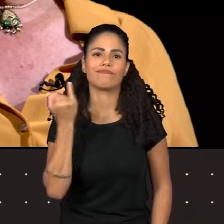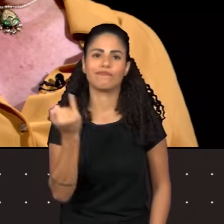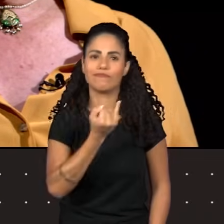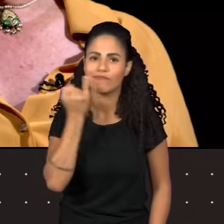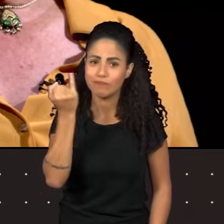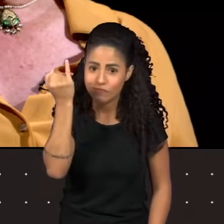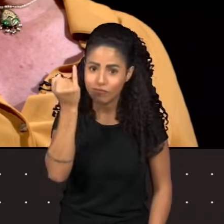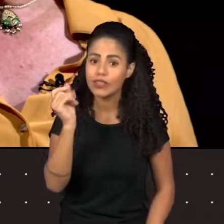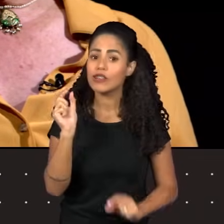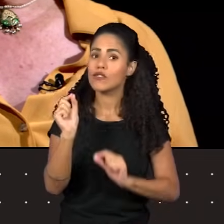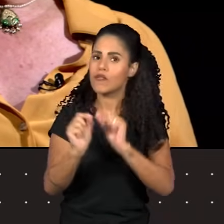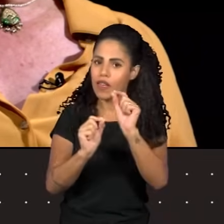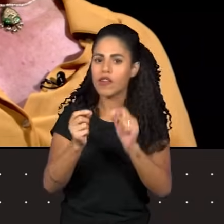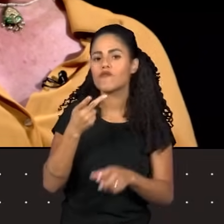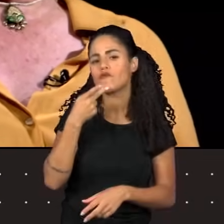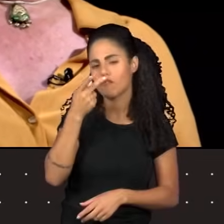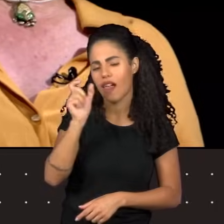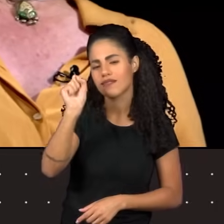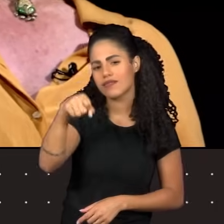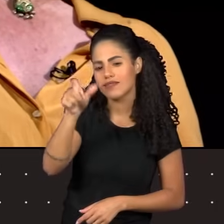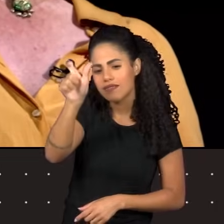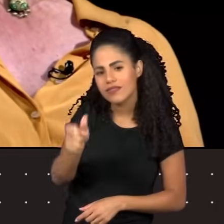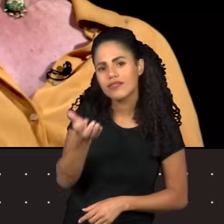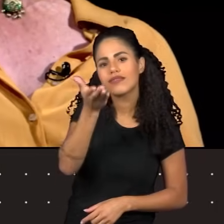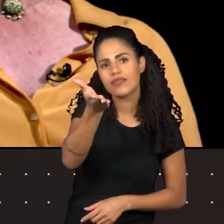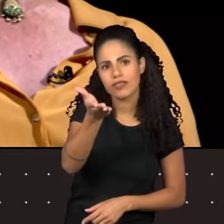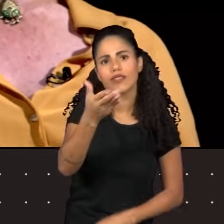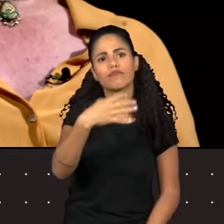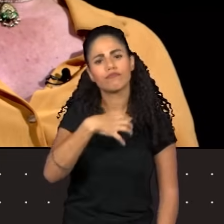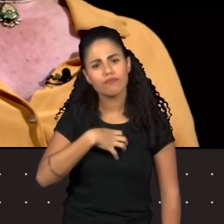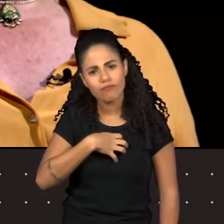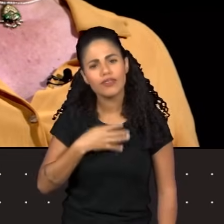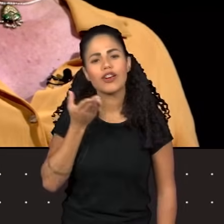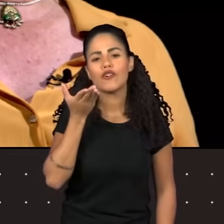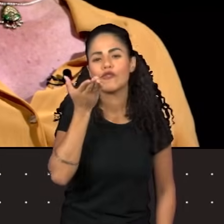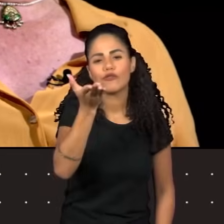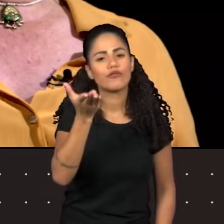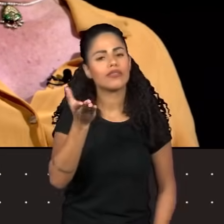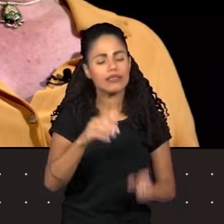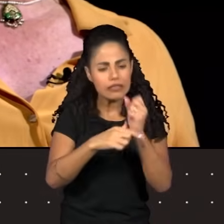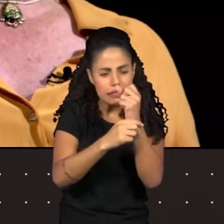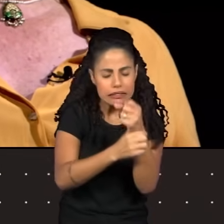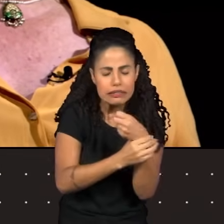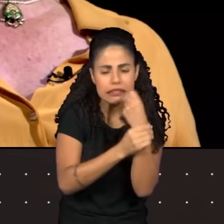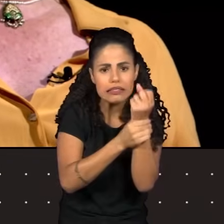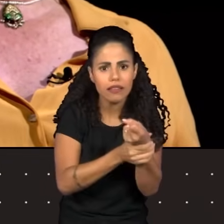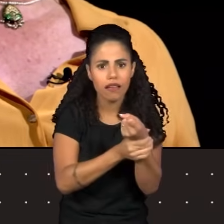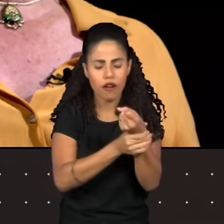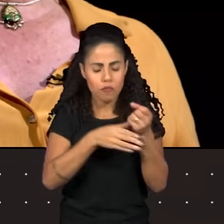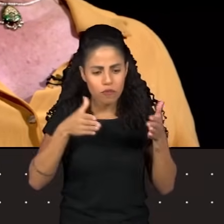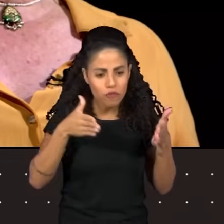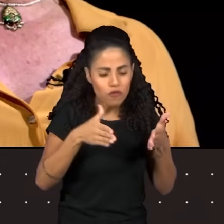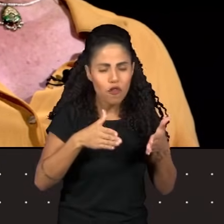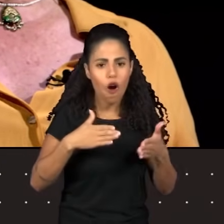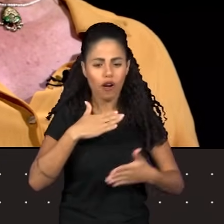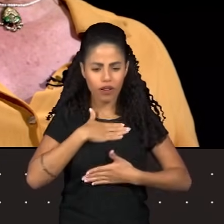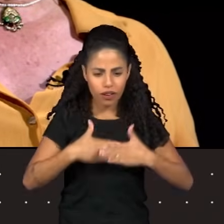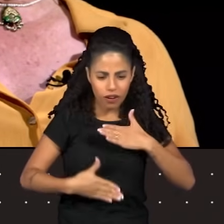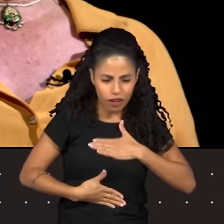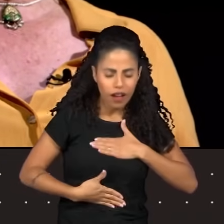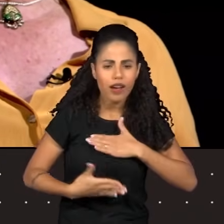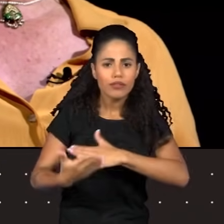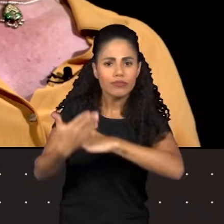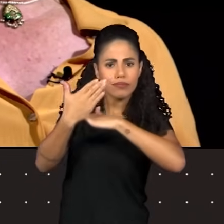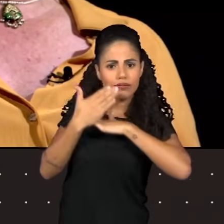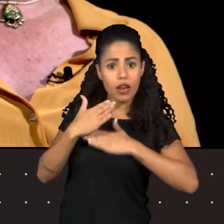Agora eu não poderia deixar de falar, isso sim, sessão de terapia. Ela era minha supervisora em